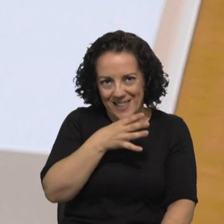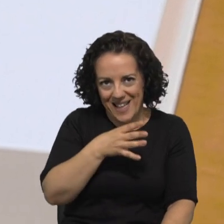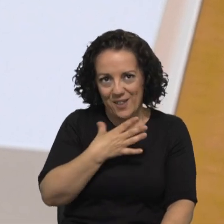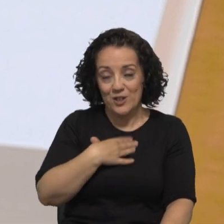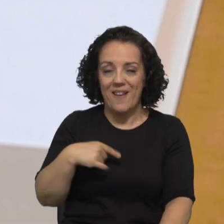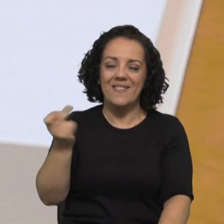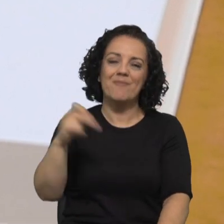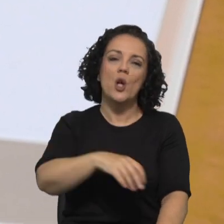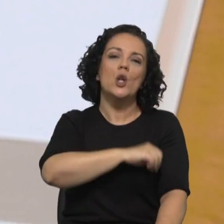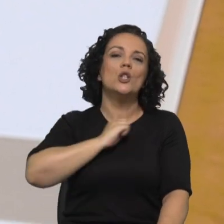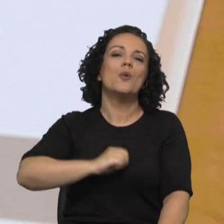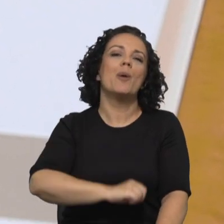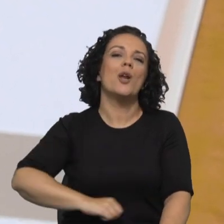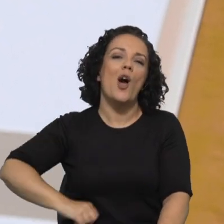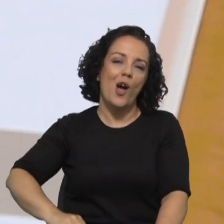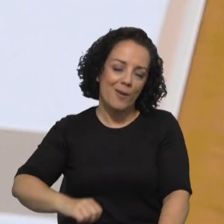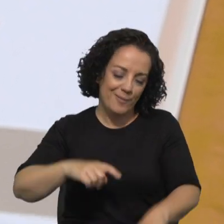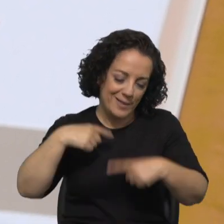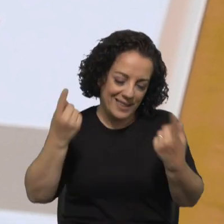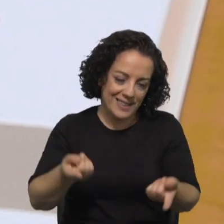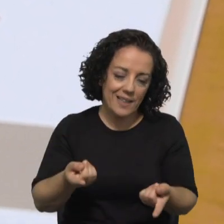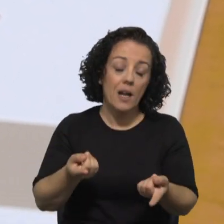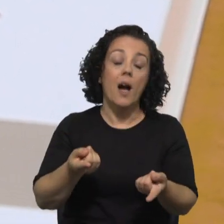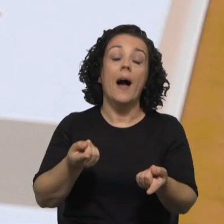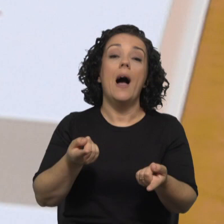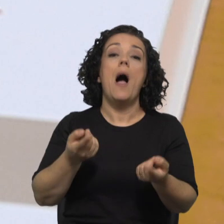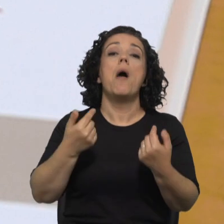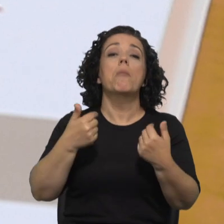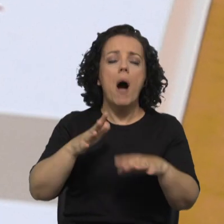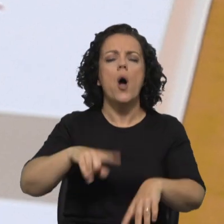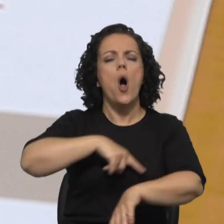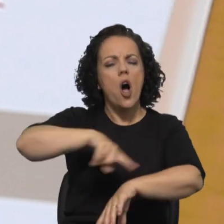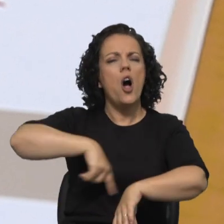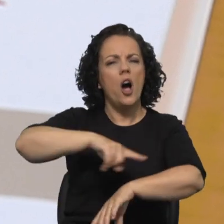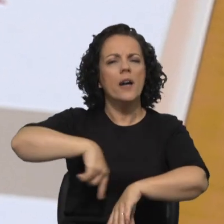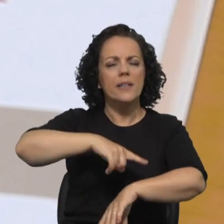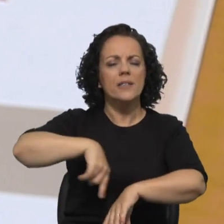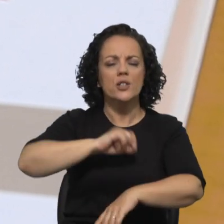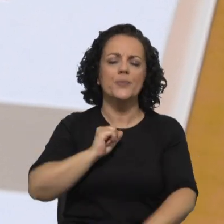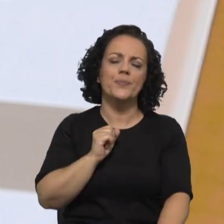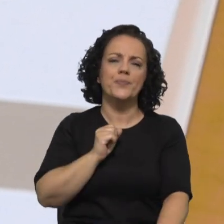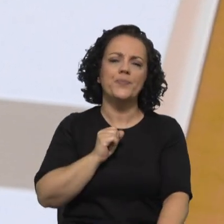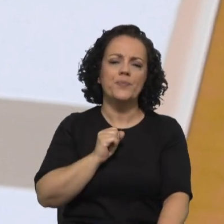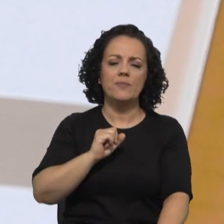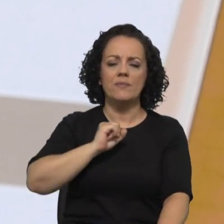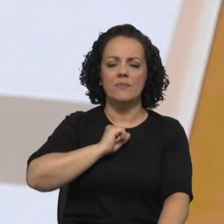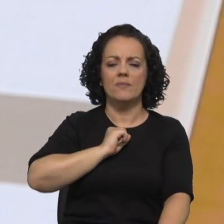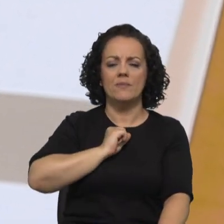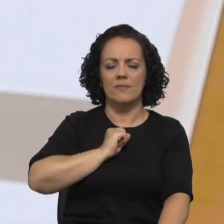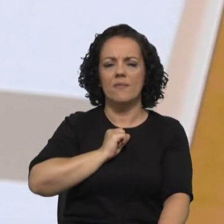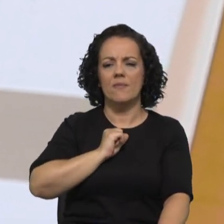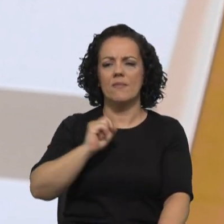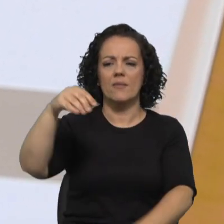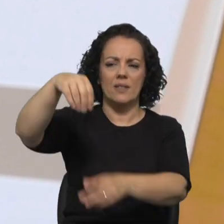super-homem, então, portanto, eu também gostava de ter um prefácio do Papa Francisco. Só que, passado umas horas, o meu interlocutor da Bertrand